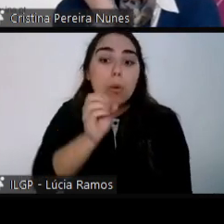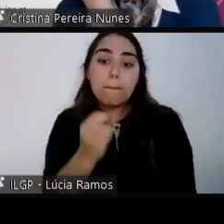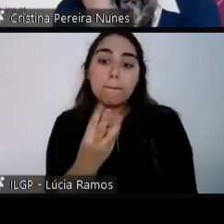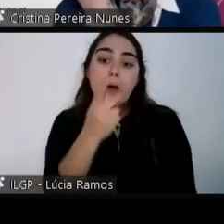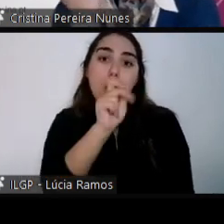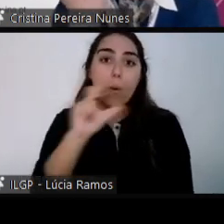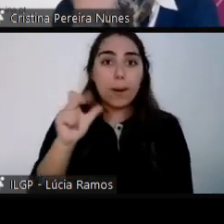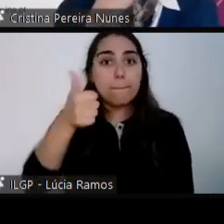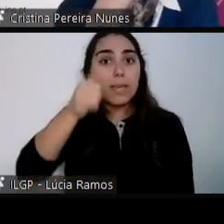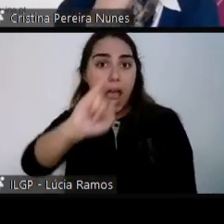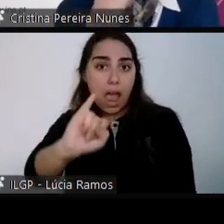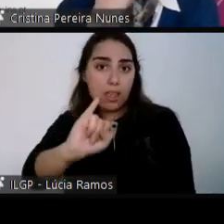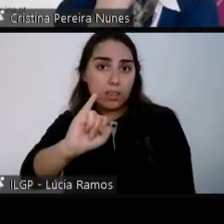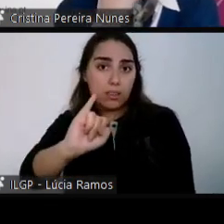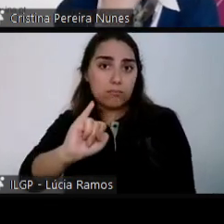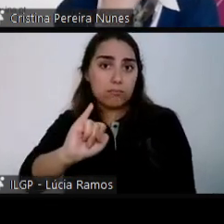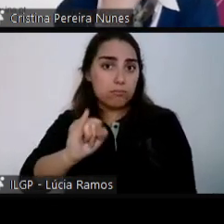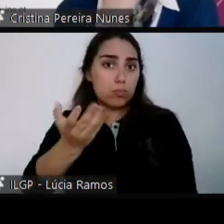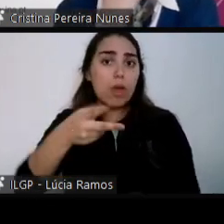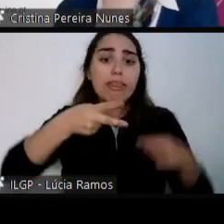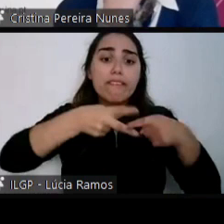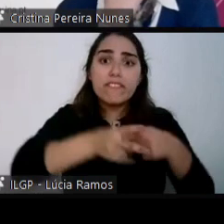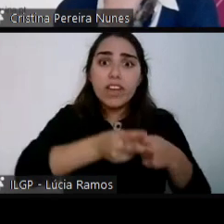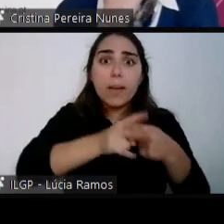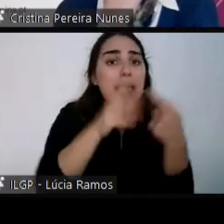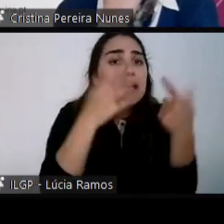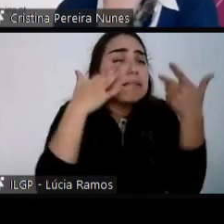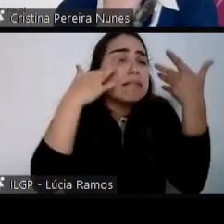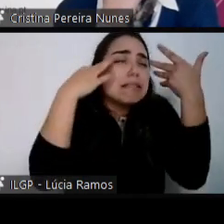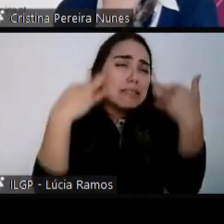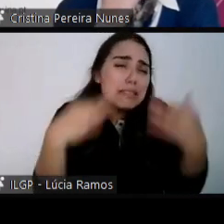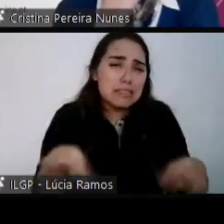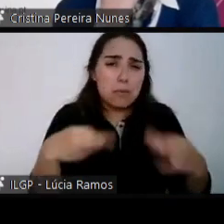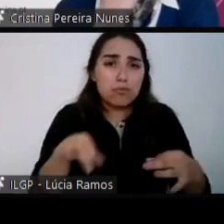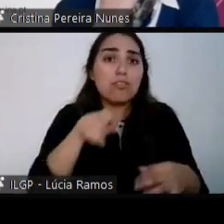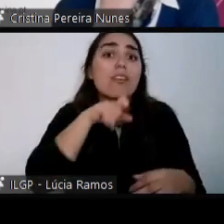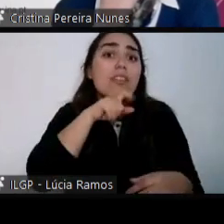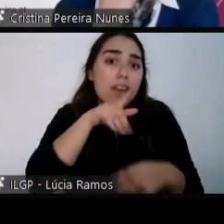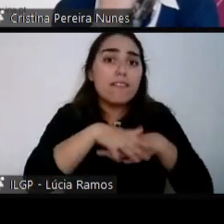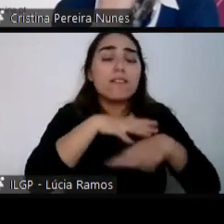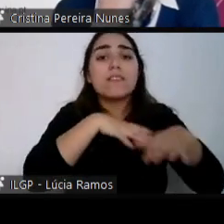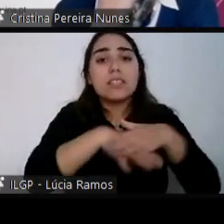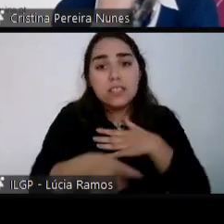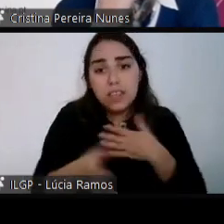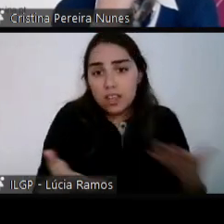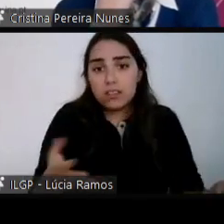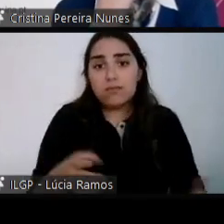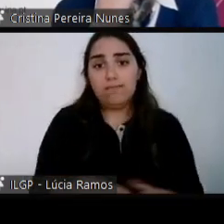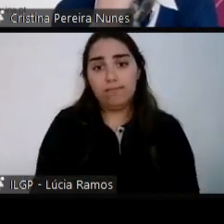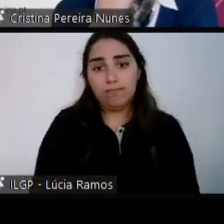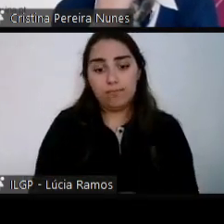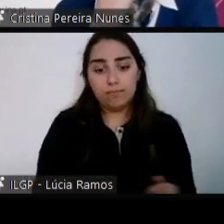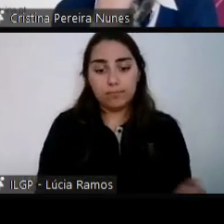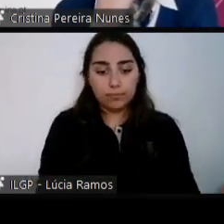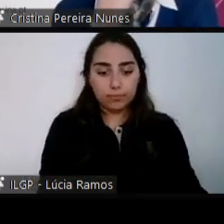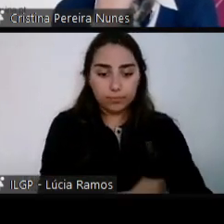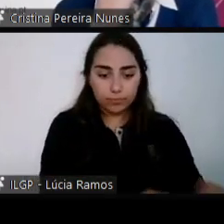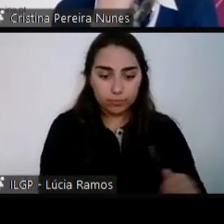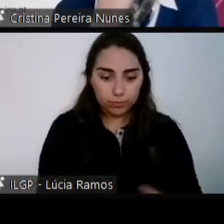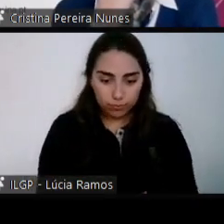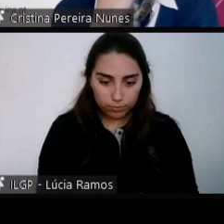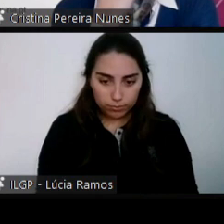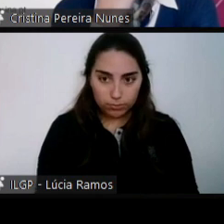é para poderem trabalhar com ferramentas simples que conseguem fazer data science. Obviamente, depois das oportunidades...